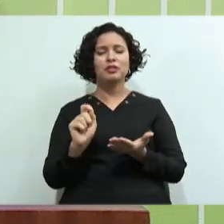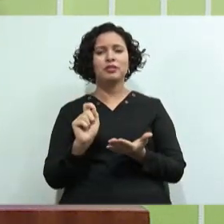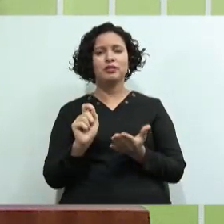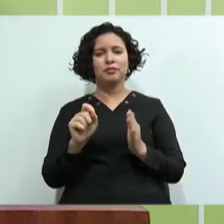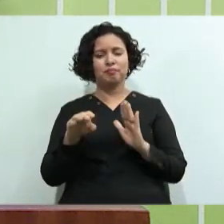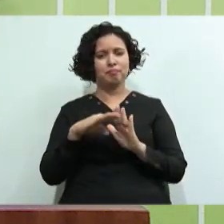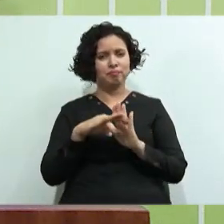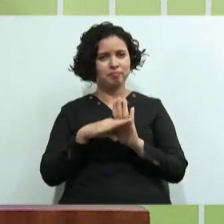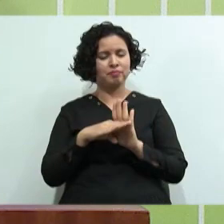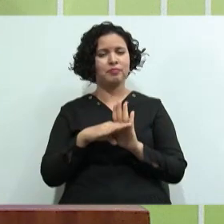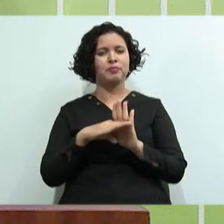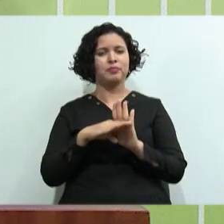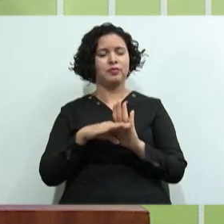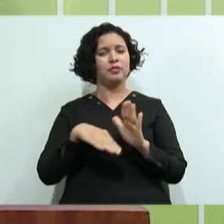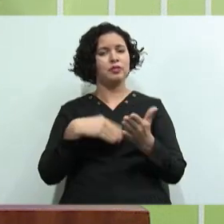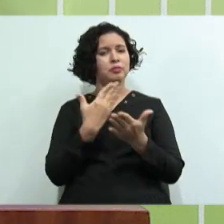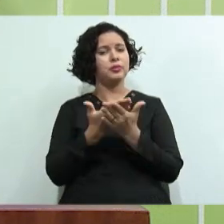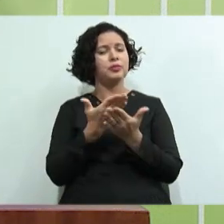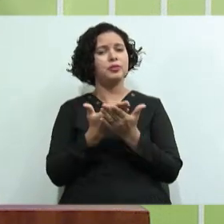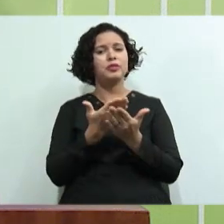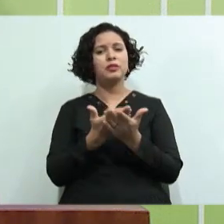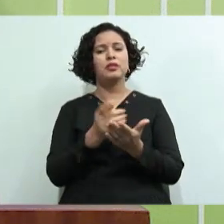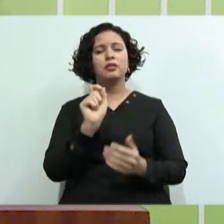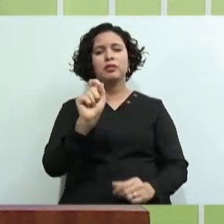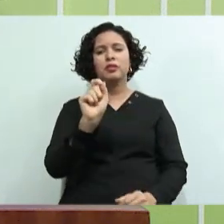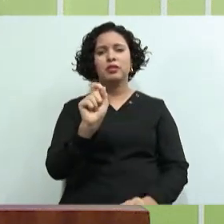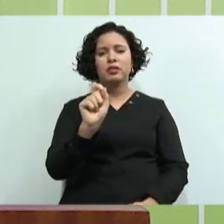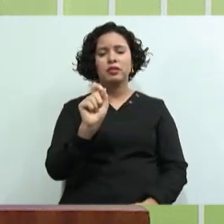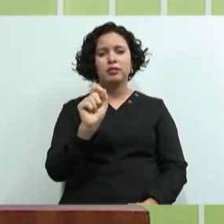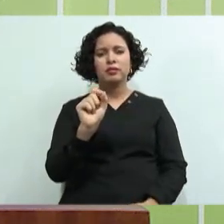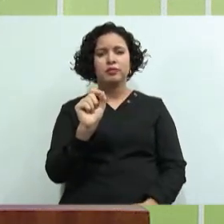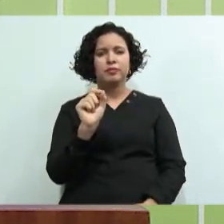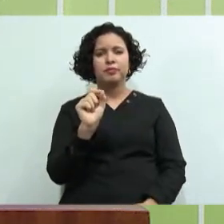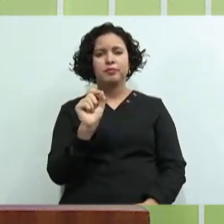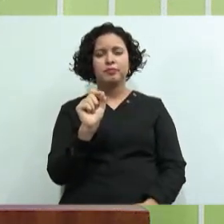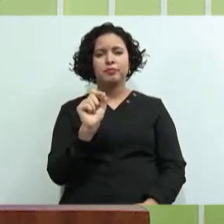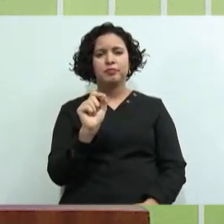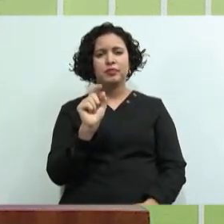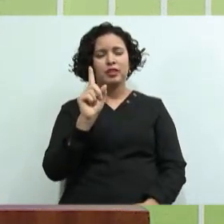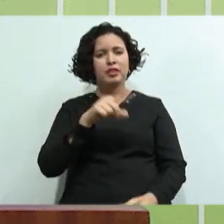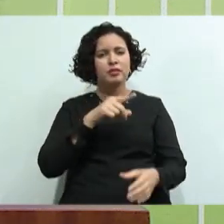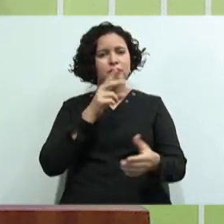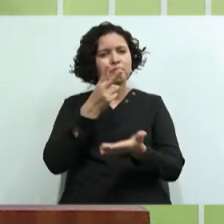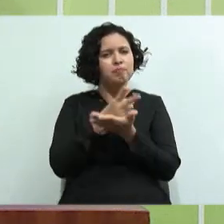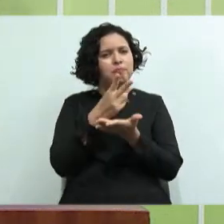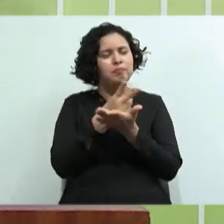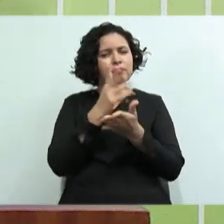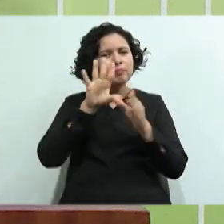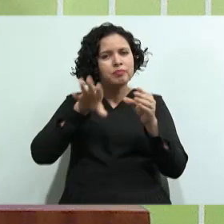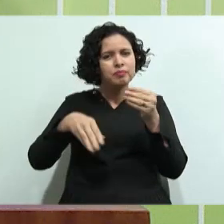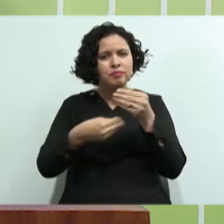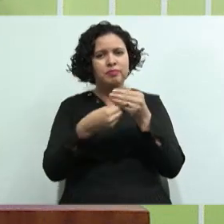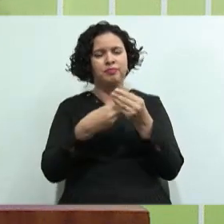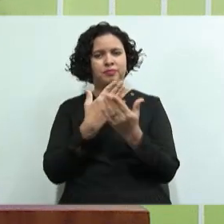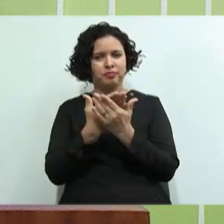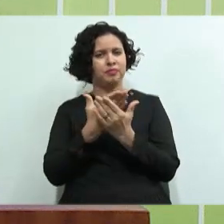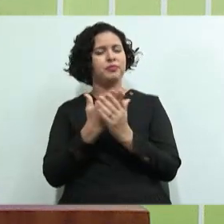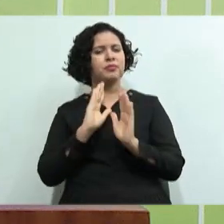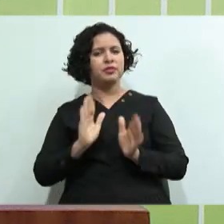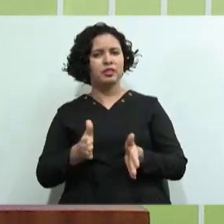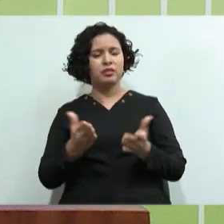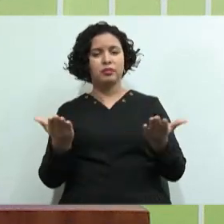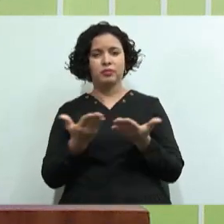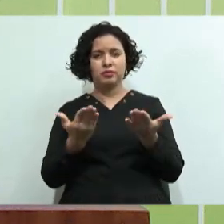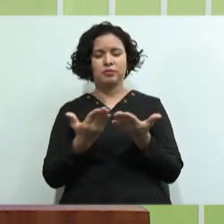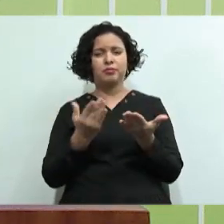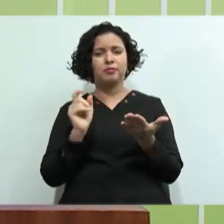nessa unidade nós iremos ver a respeito, na verdade é uma continuação daquilo que a gente estava vendo. Hoje